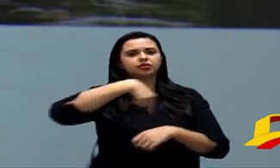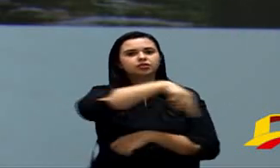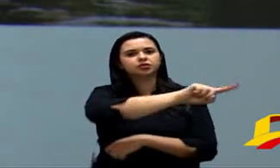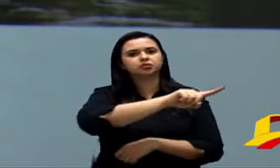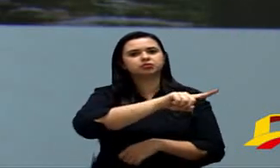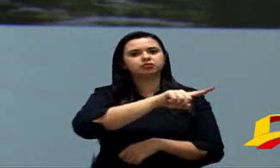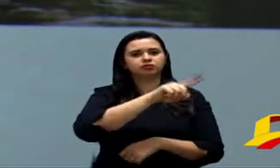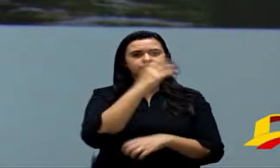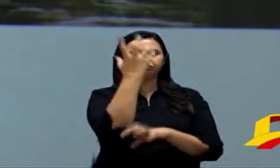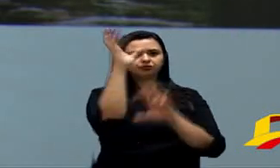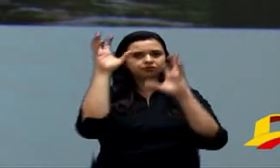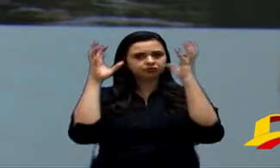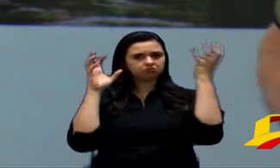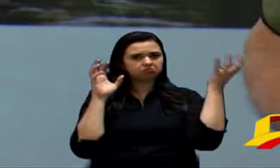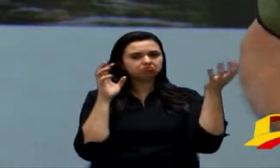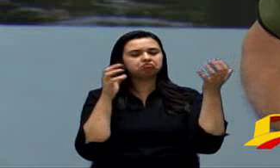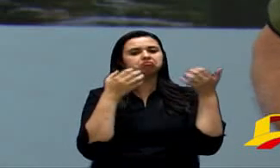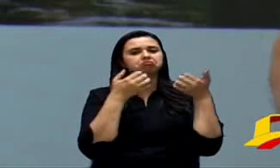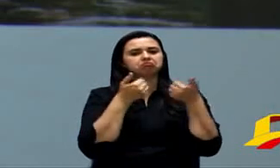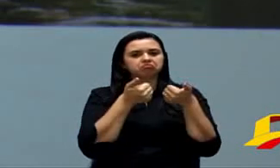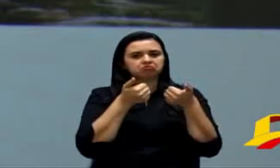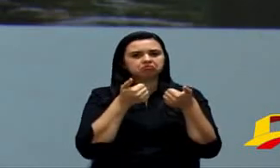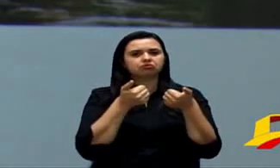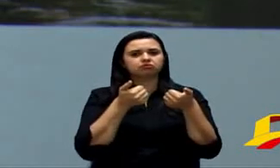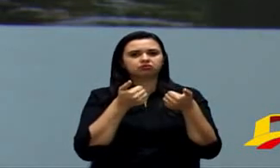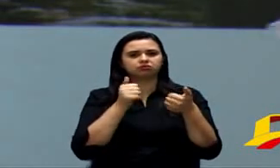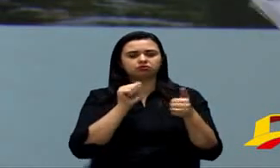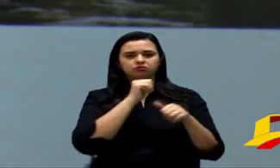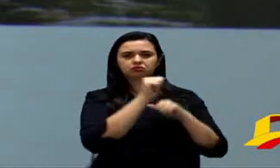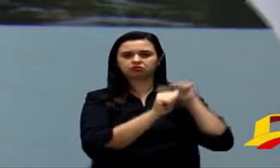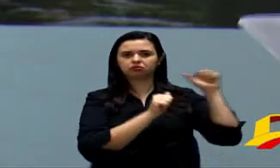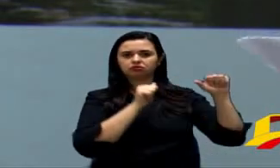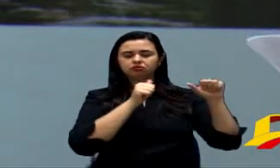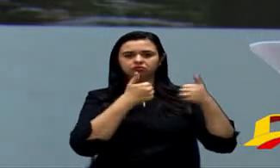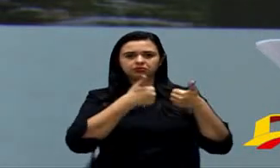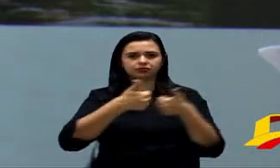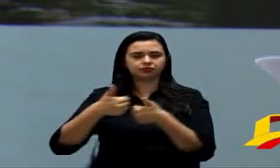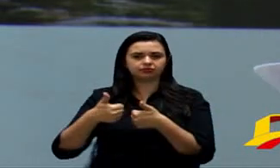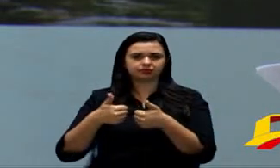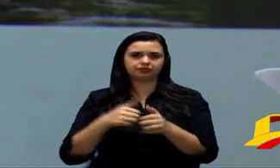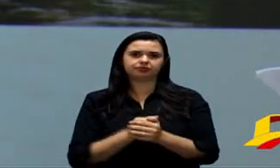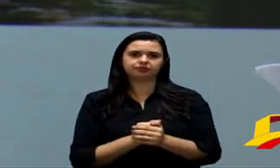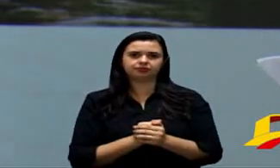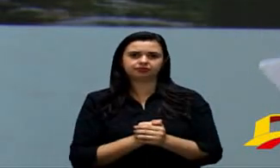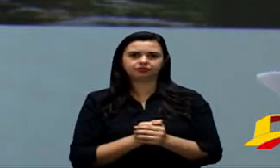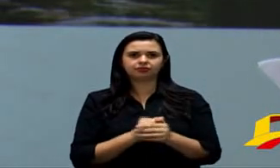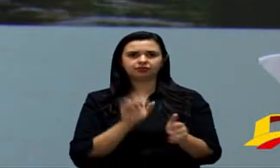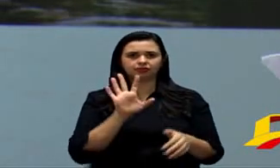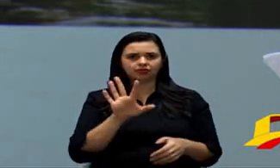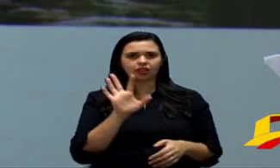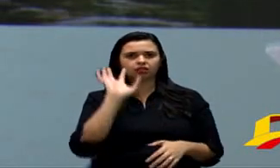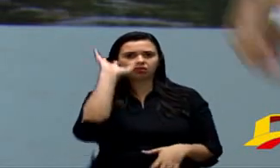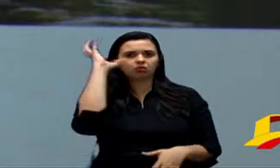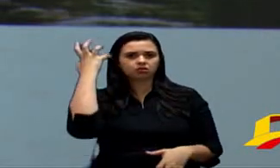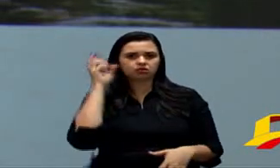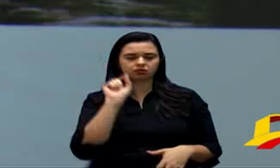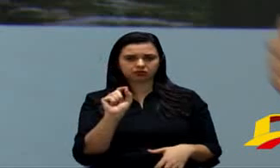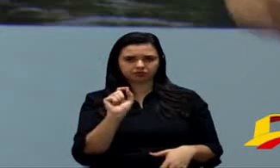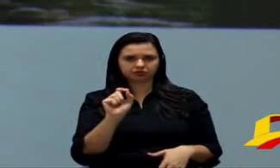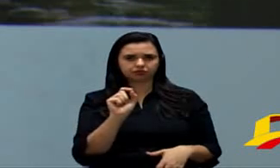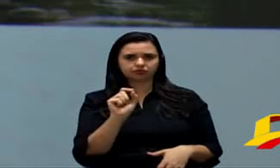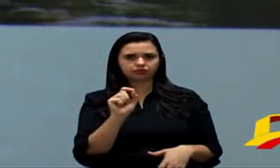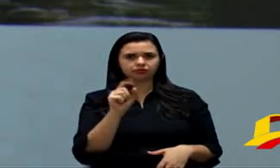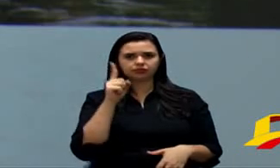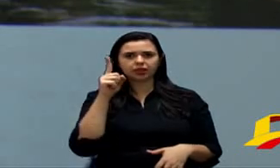da fauna. Olha, se isso aconteceu, é porque os elefantes não estão usufruindo dos 1.000 hectares. Se eles